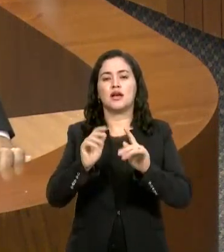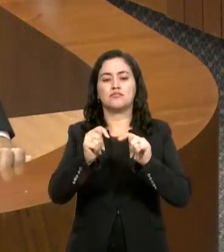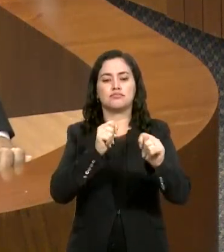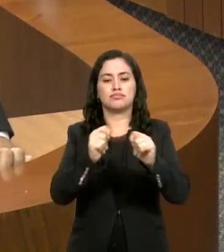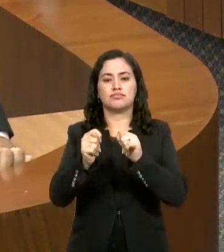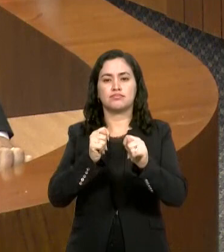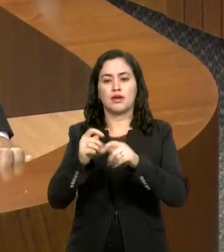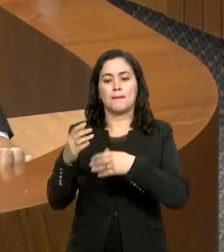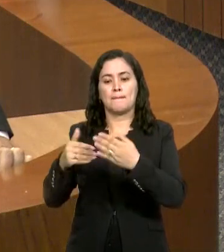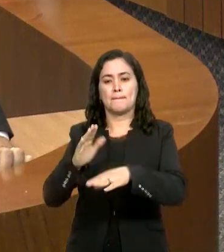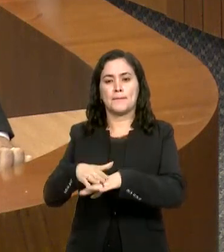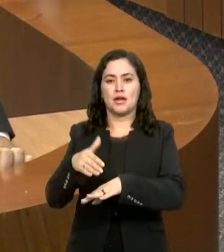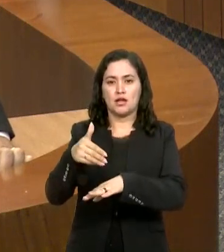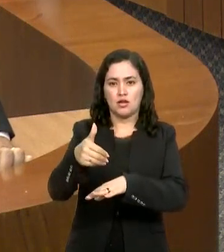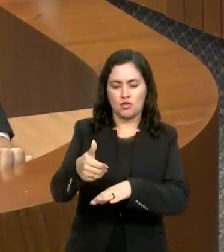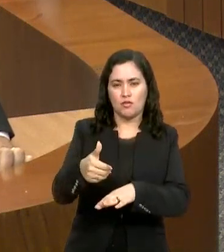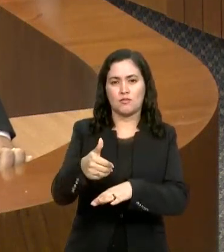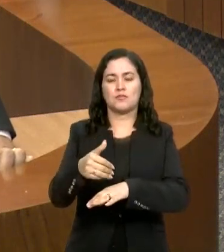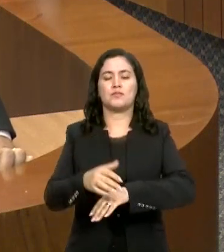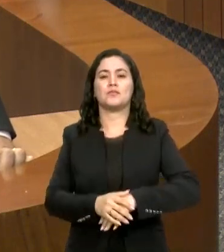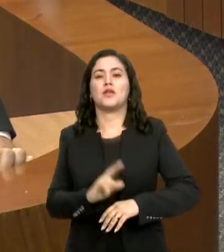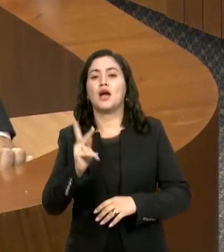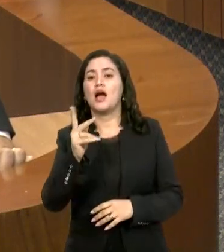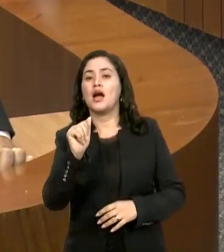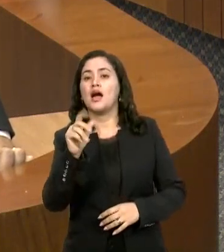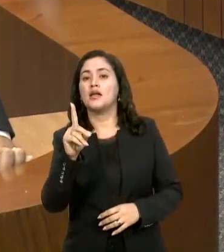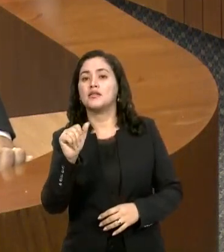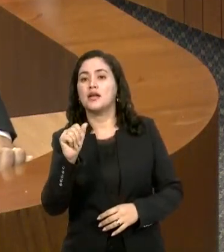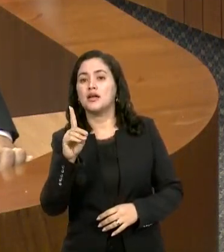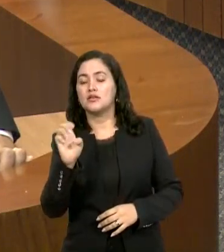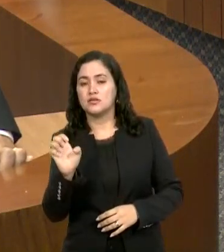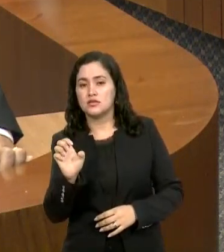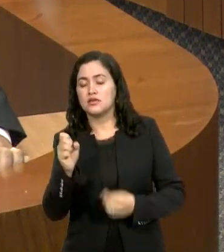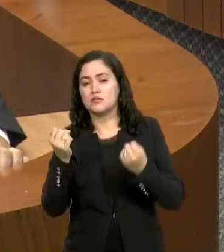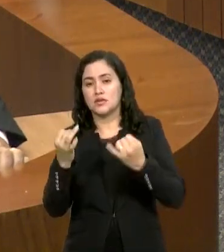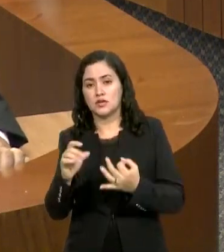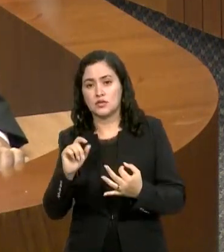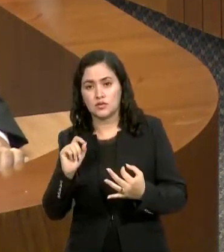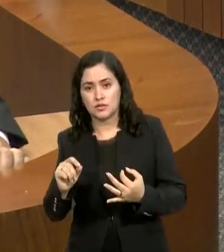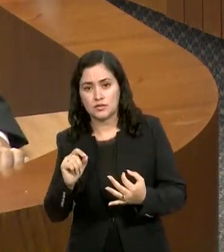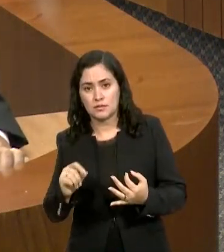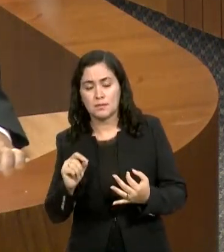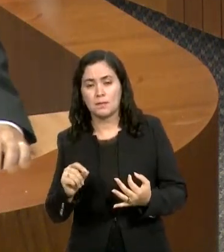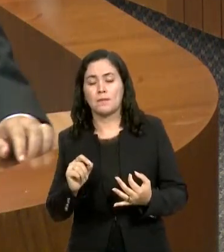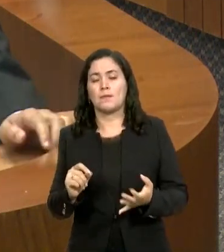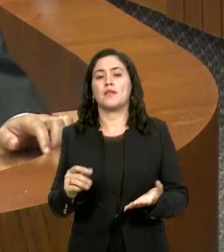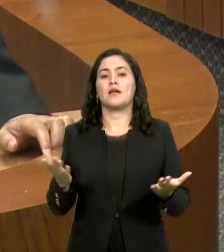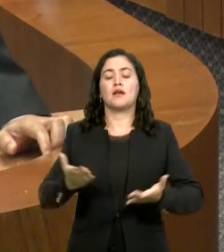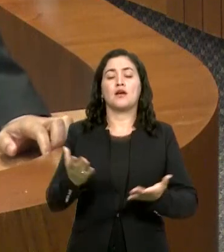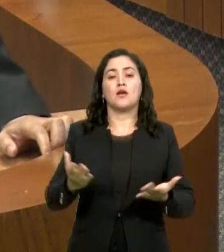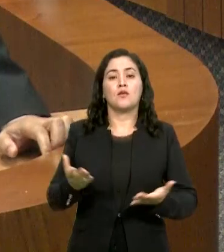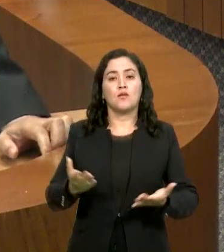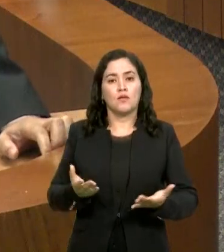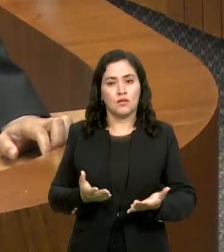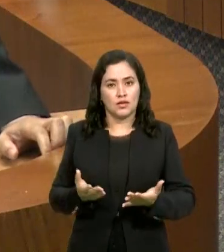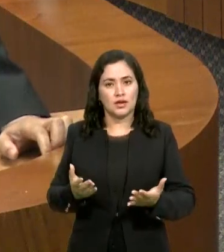a razão para a gente ter um fator positivo de indicação para investidores externos.